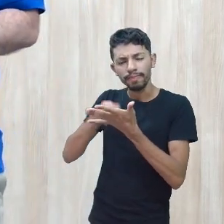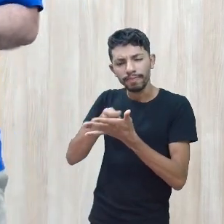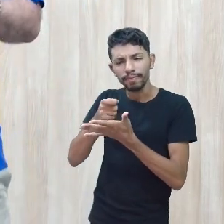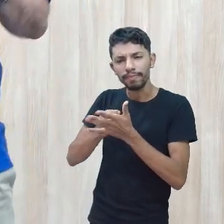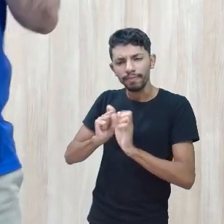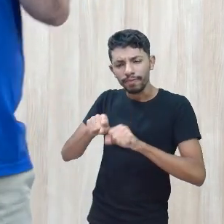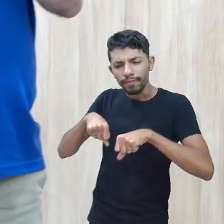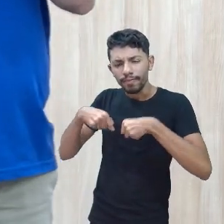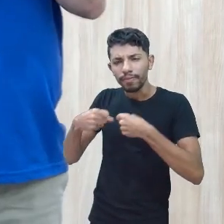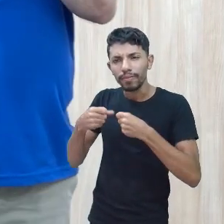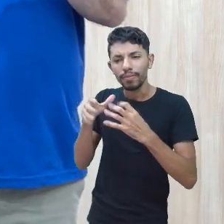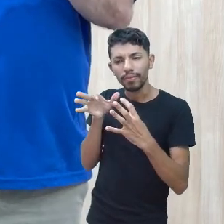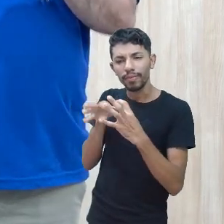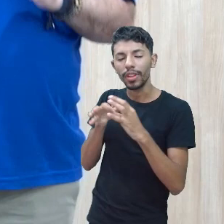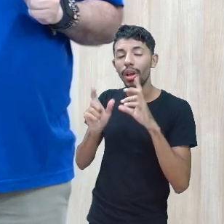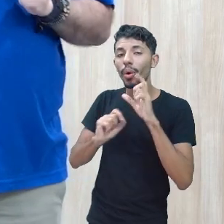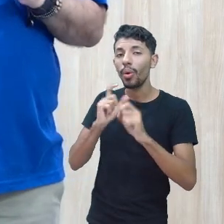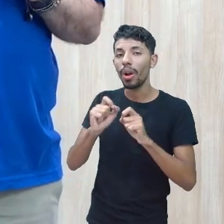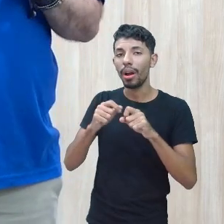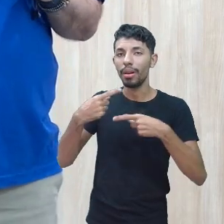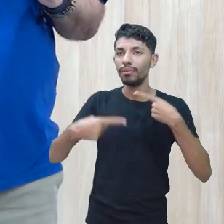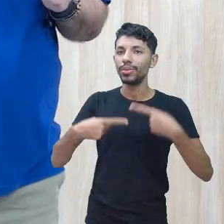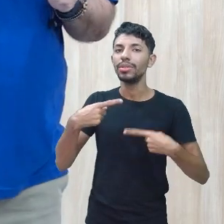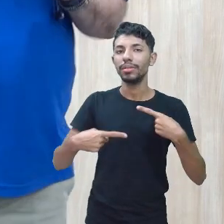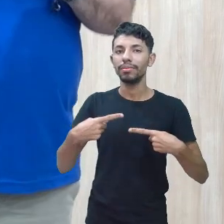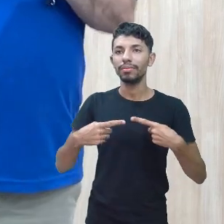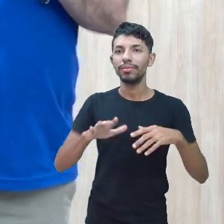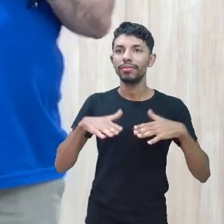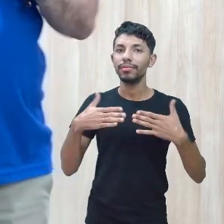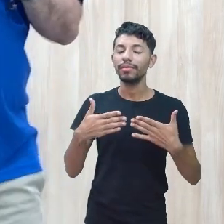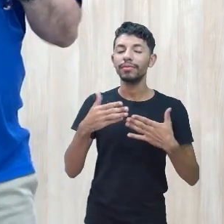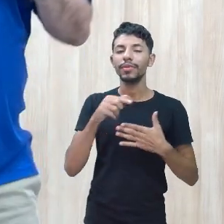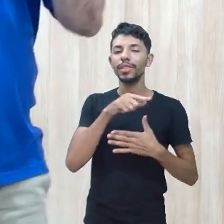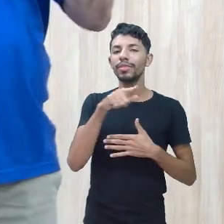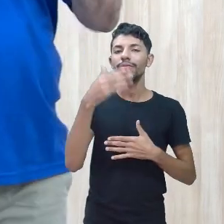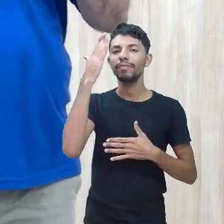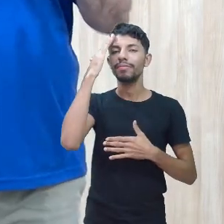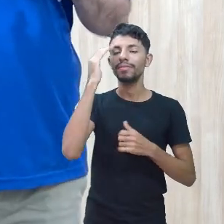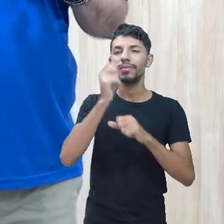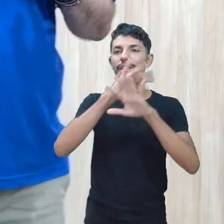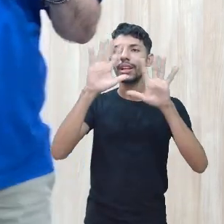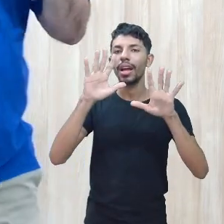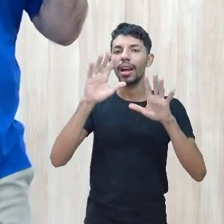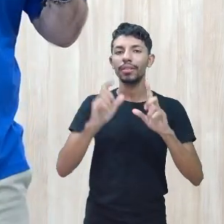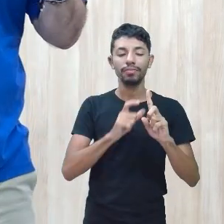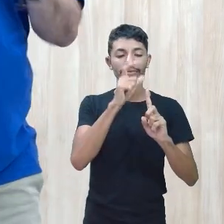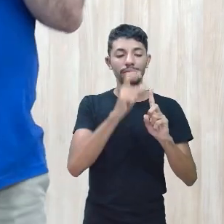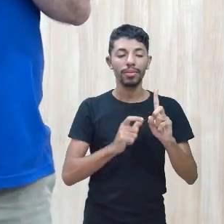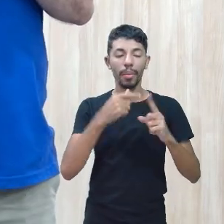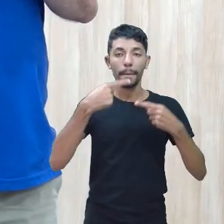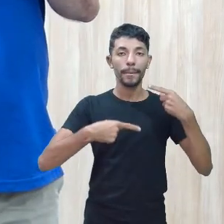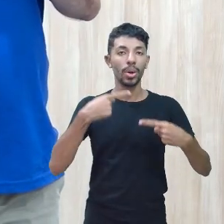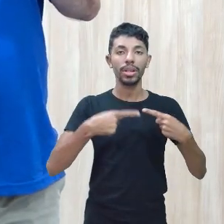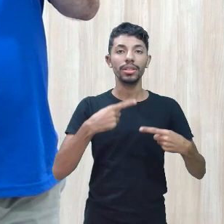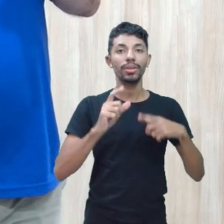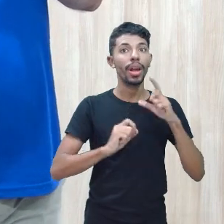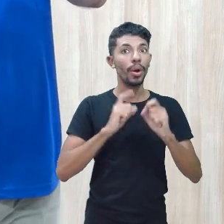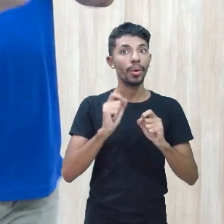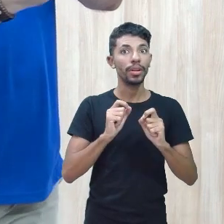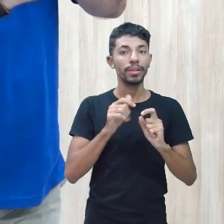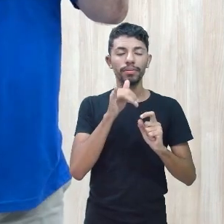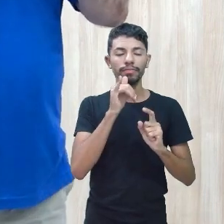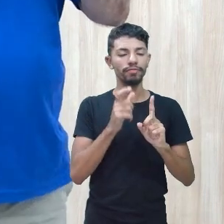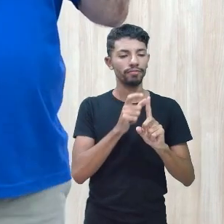ideia, o ser político era aquele ser que era considerado o indivíduo